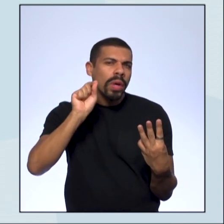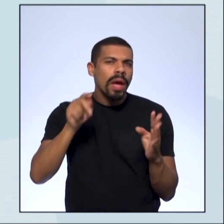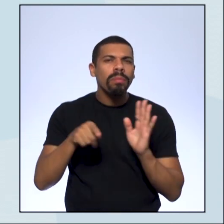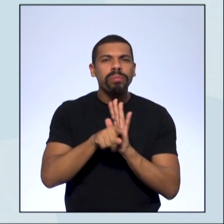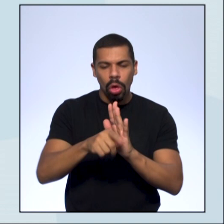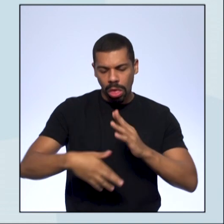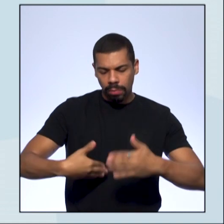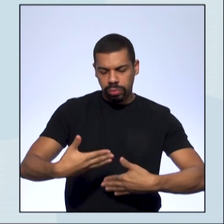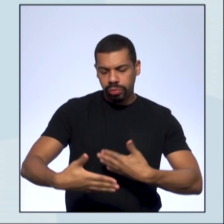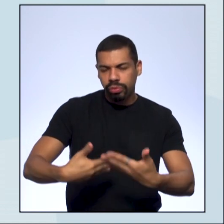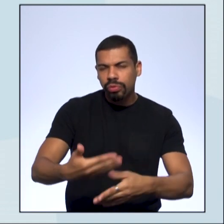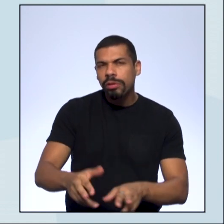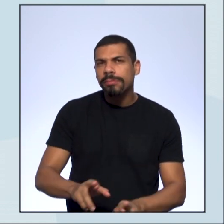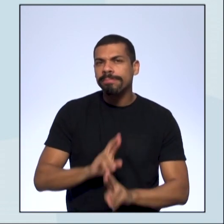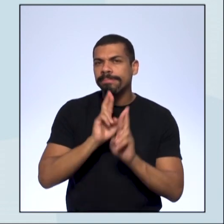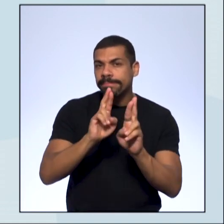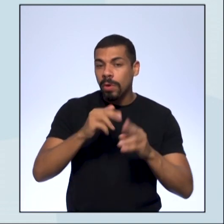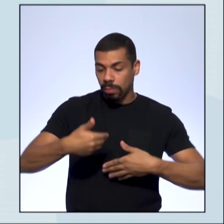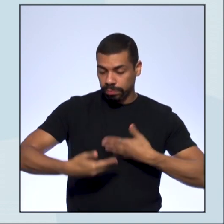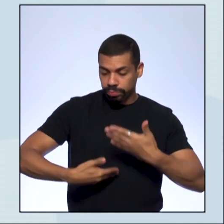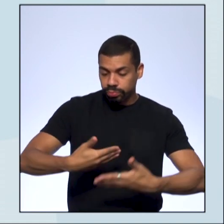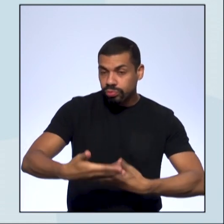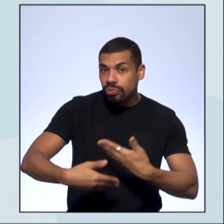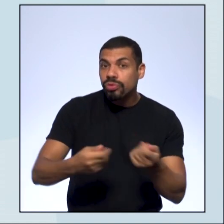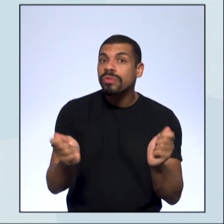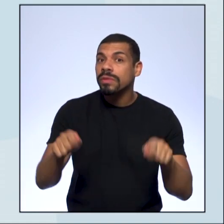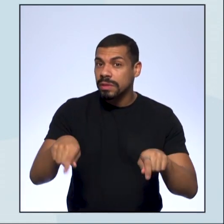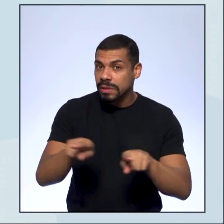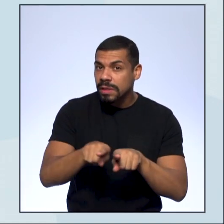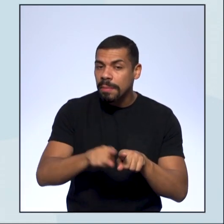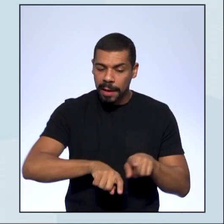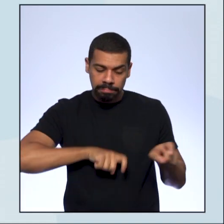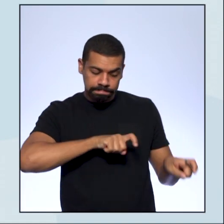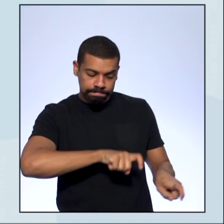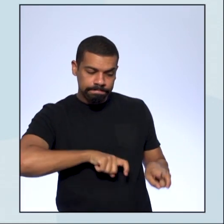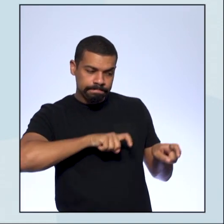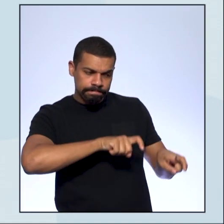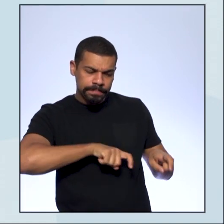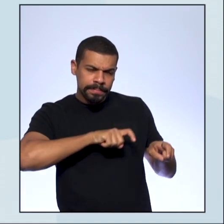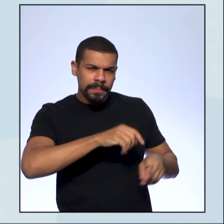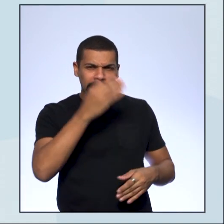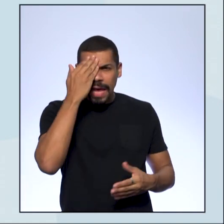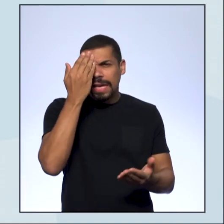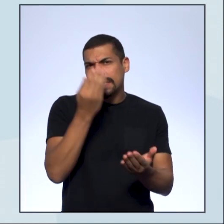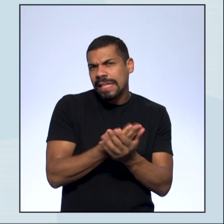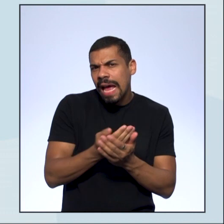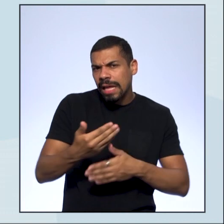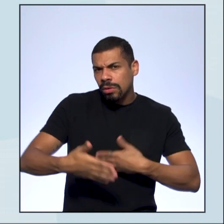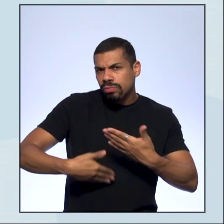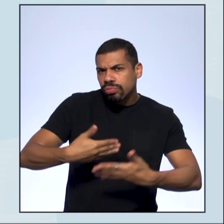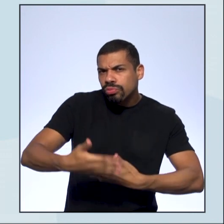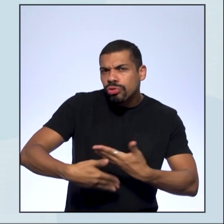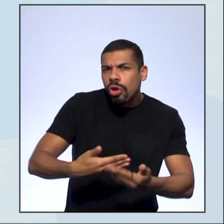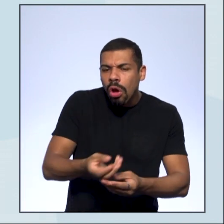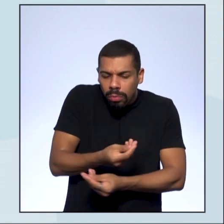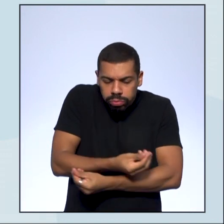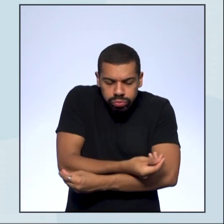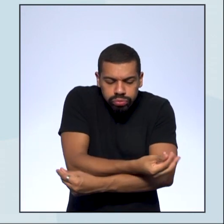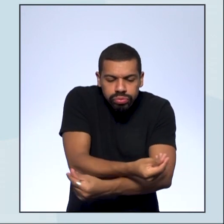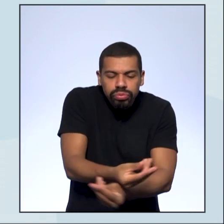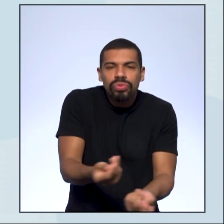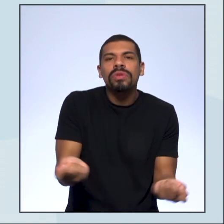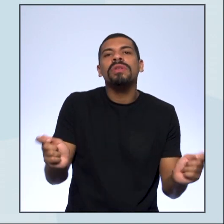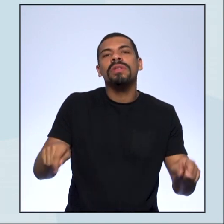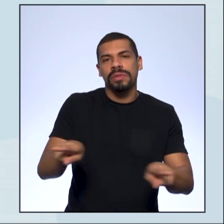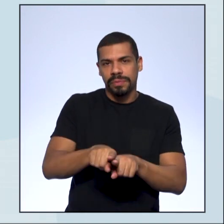ele está ligado também à agricultura. Então, eles acreditavam que a própria fertilidade do solo era um deus, e era o deus Osíris. Se o Ra,